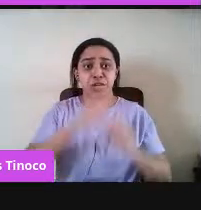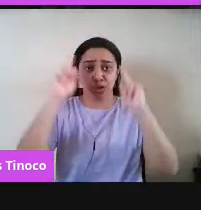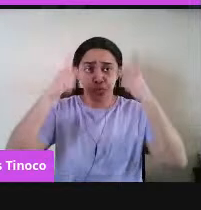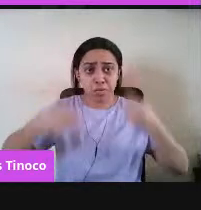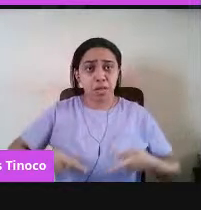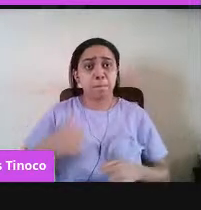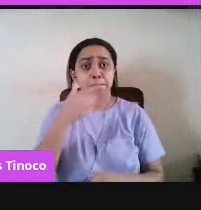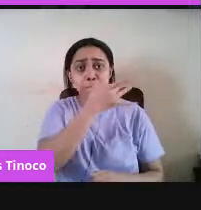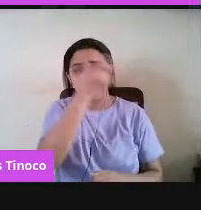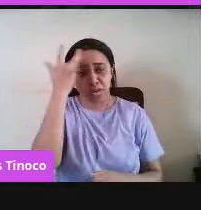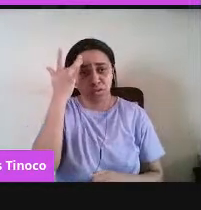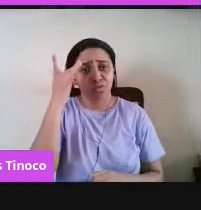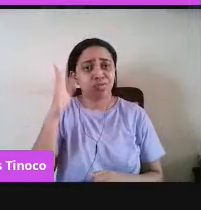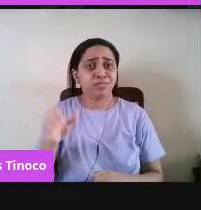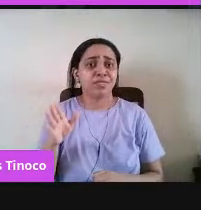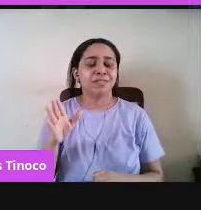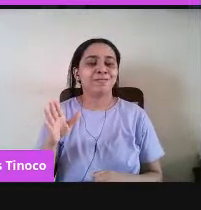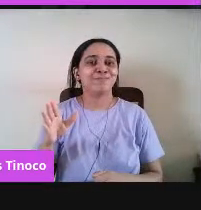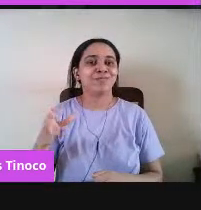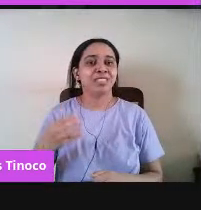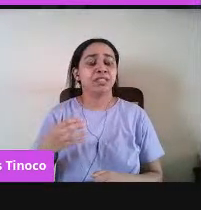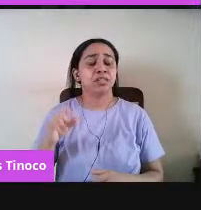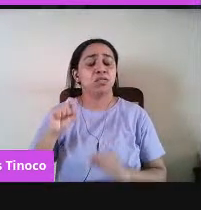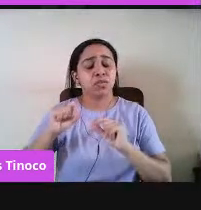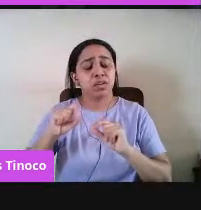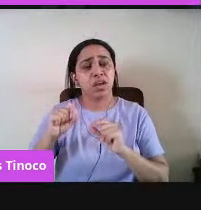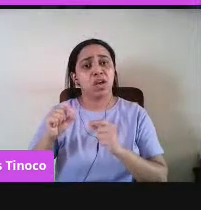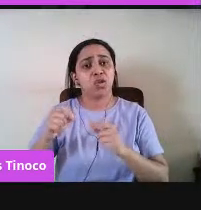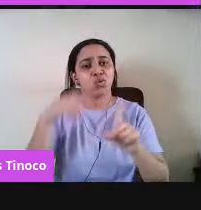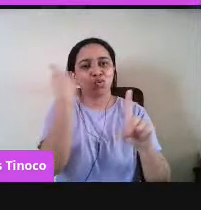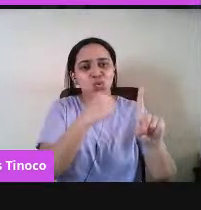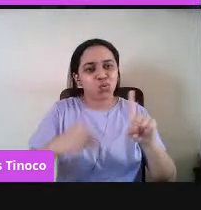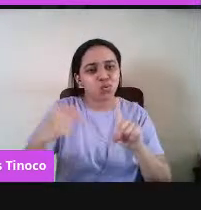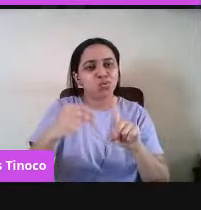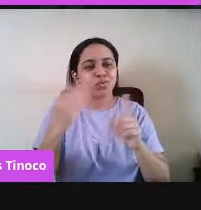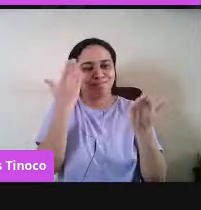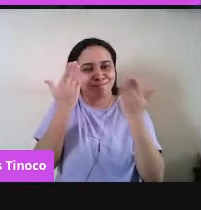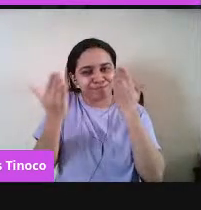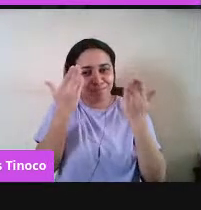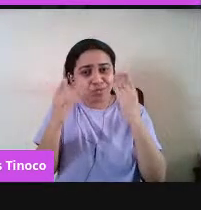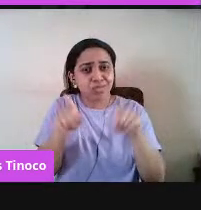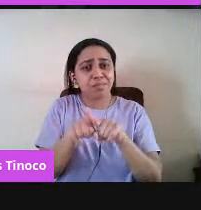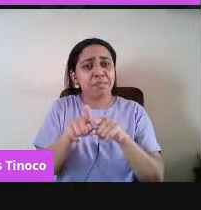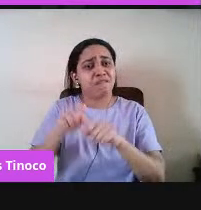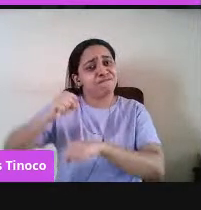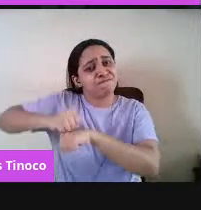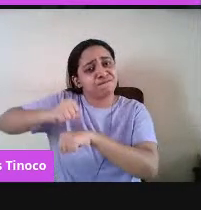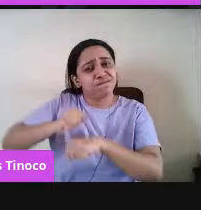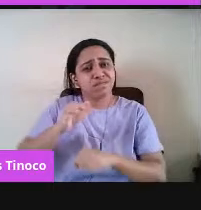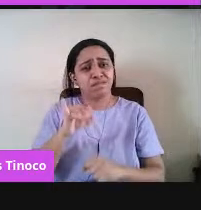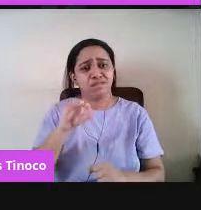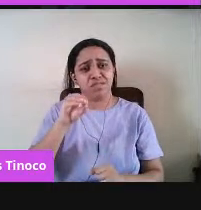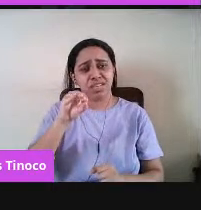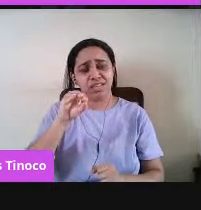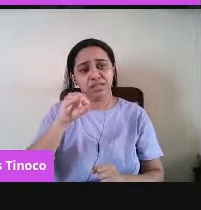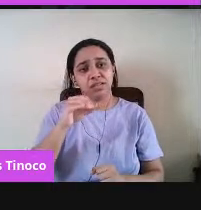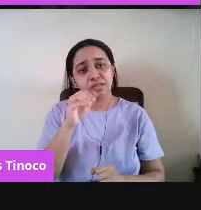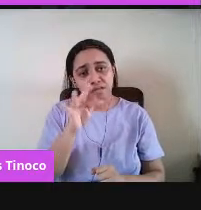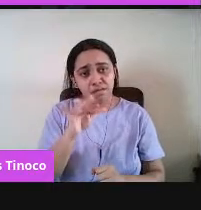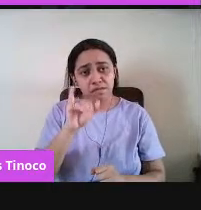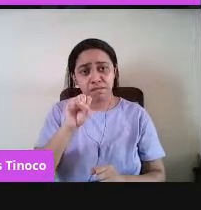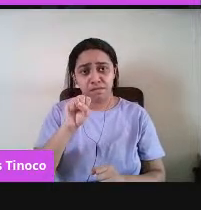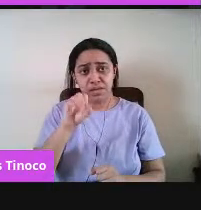vivem situações de tortura psicológica e física. A vida humana dessas pessoas é comparada ao ato de estudar